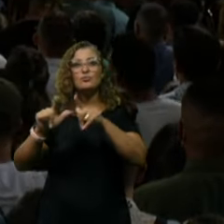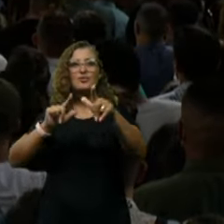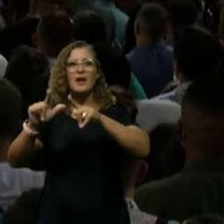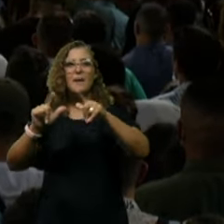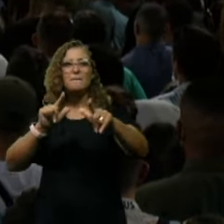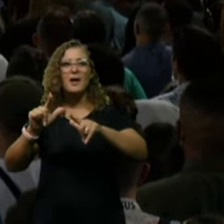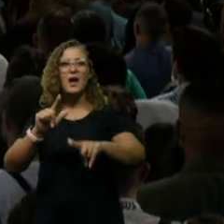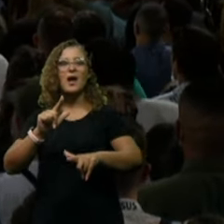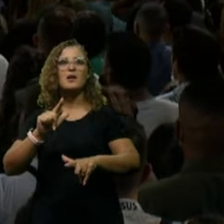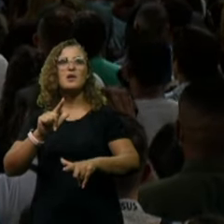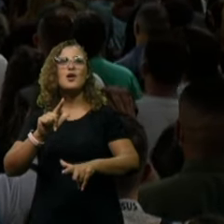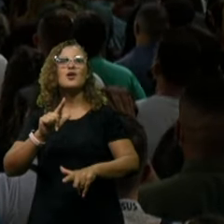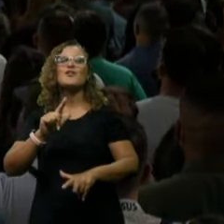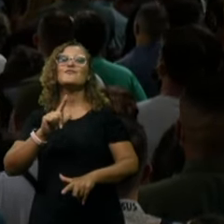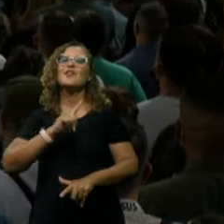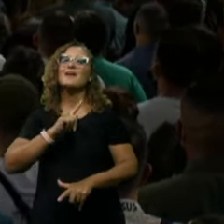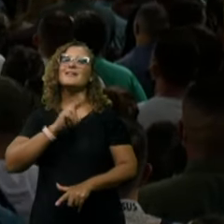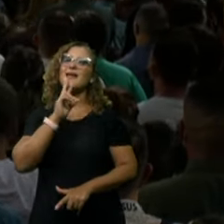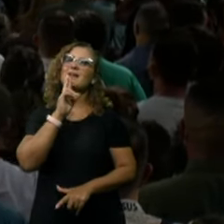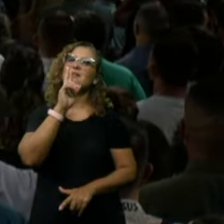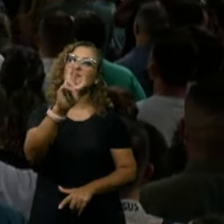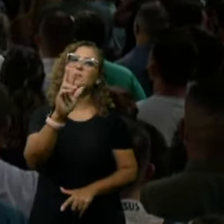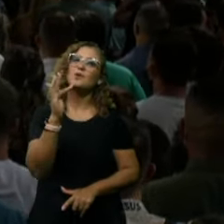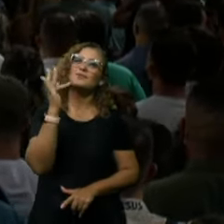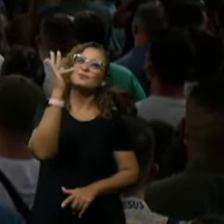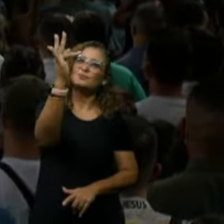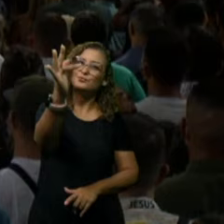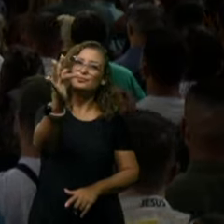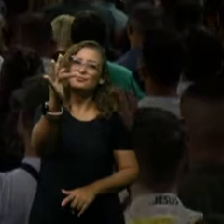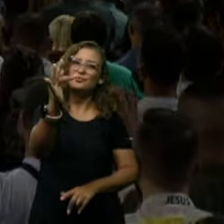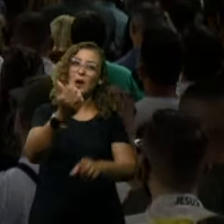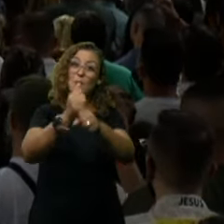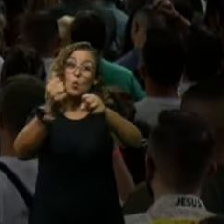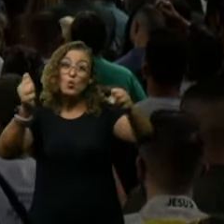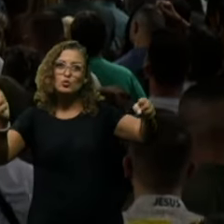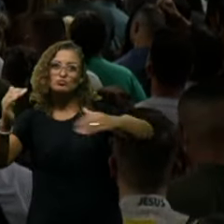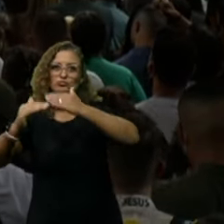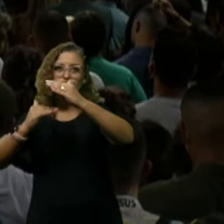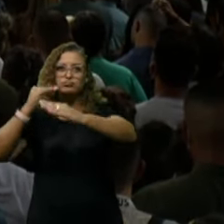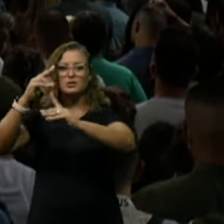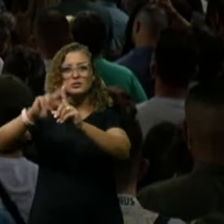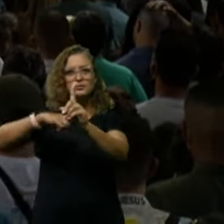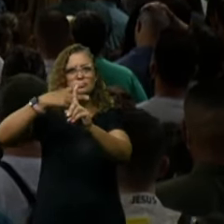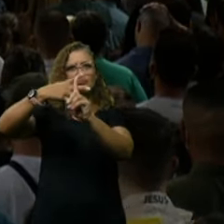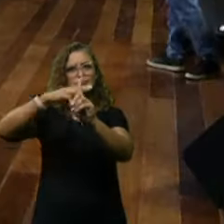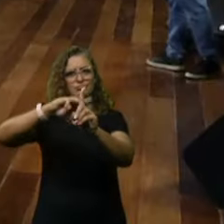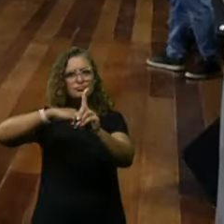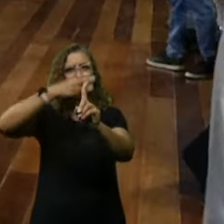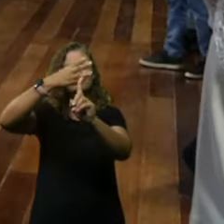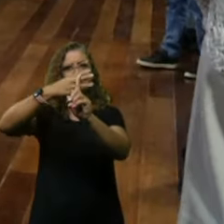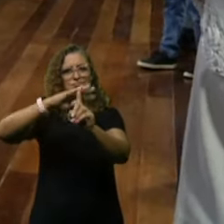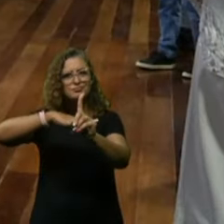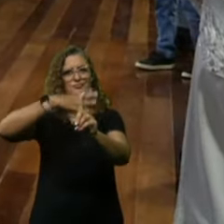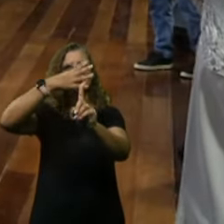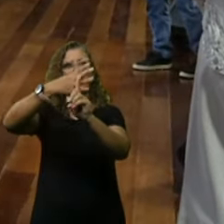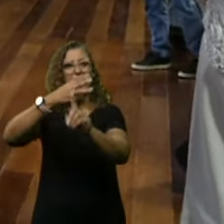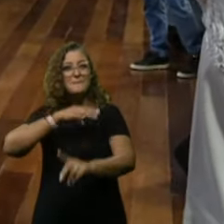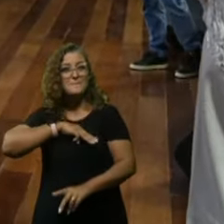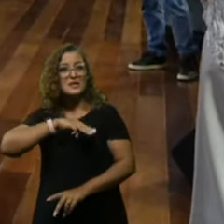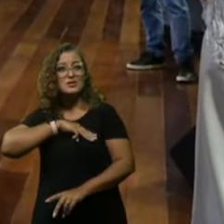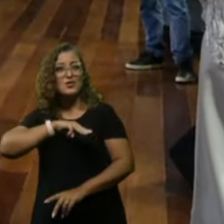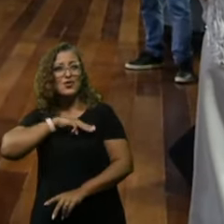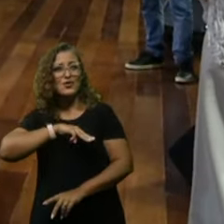vai haver uma explosão vai ver uma multiplicação Os Missionários pastores vão ser